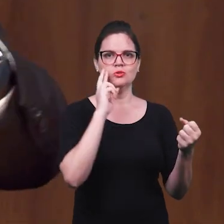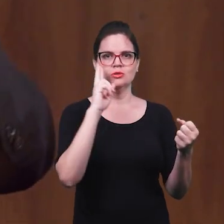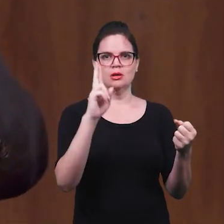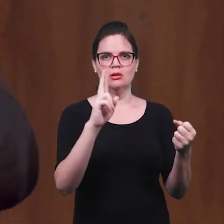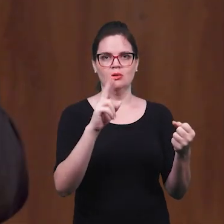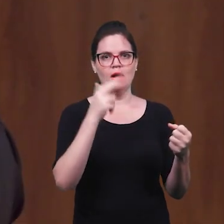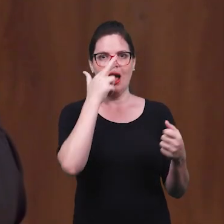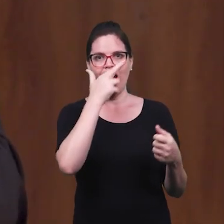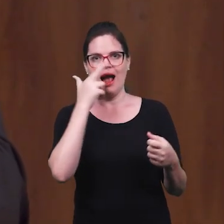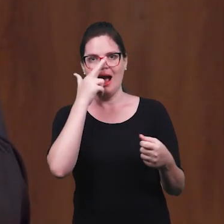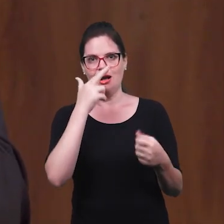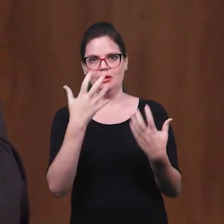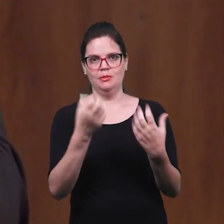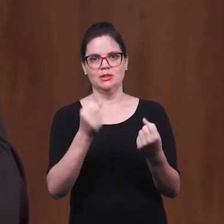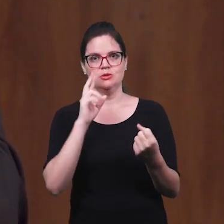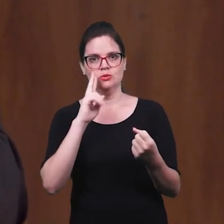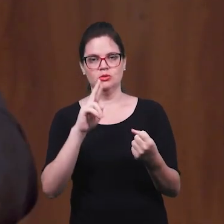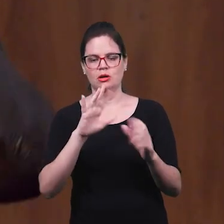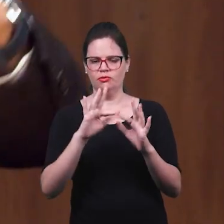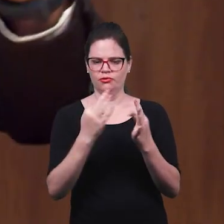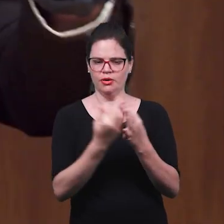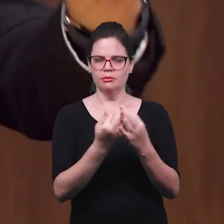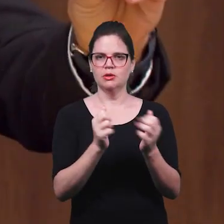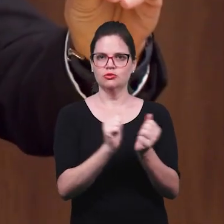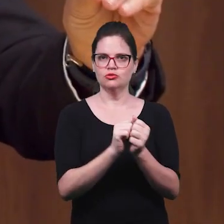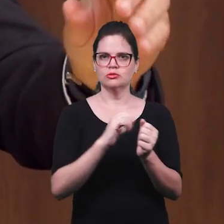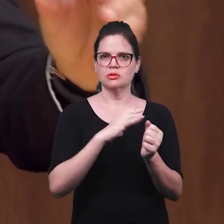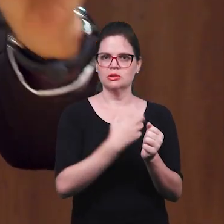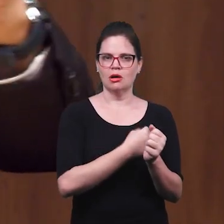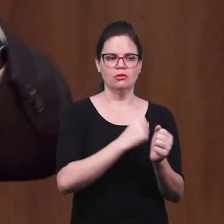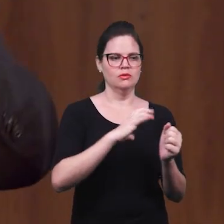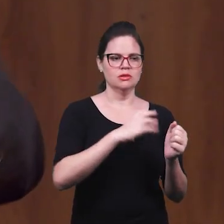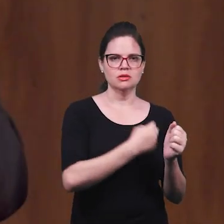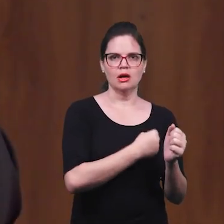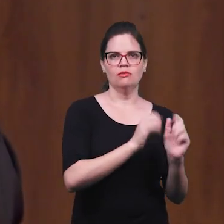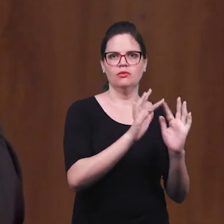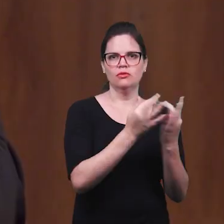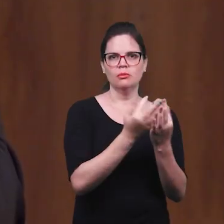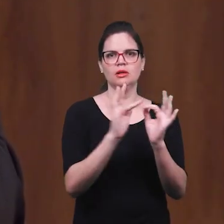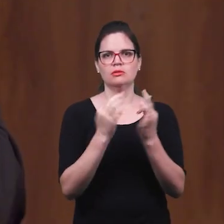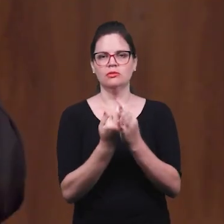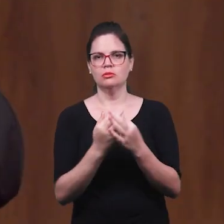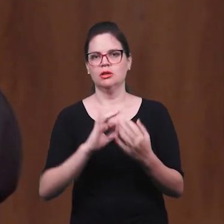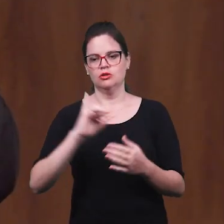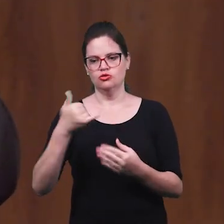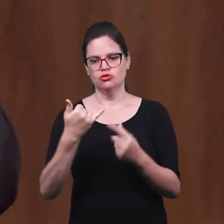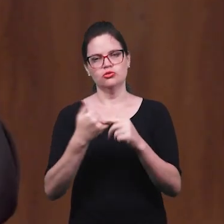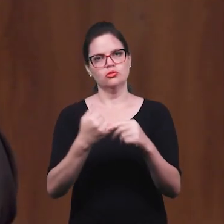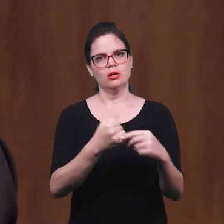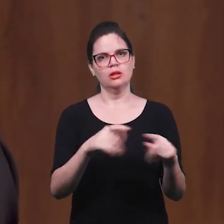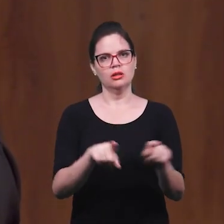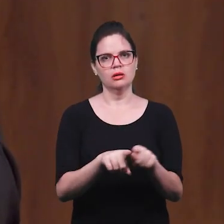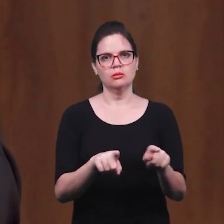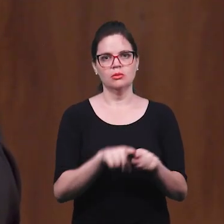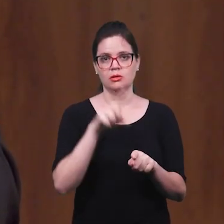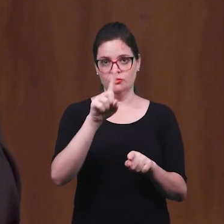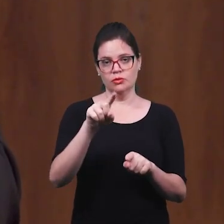e a sua família foi salva. Josué decidiu pelo Senhor, a sua casa foi salva. Escolha o